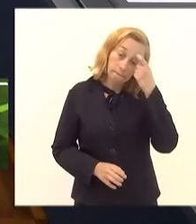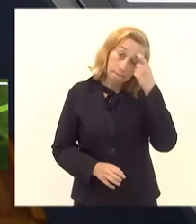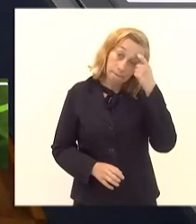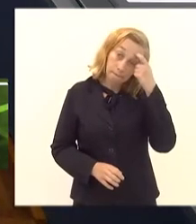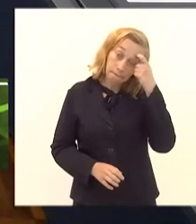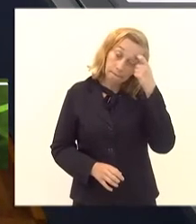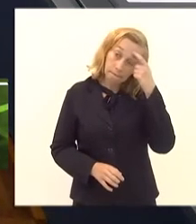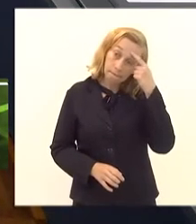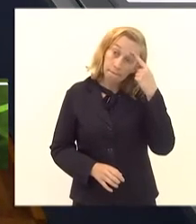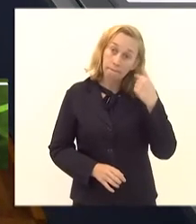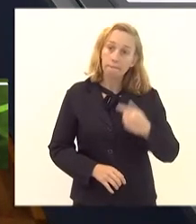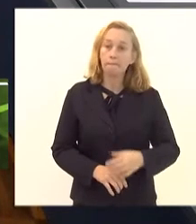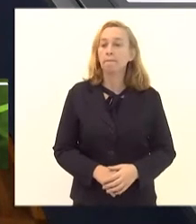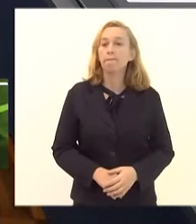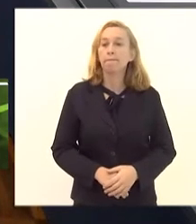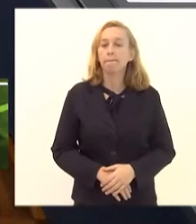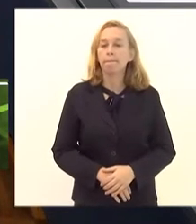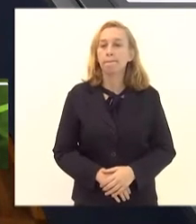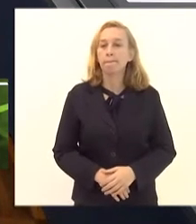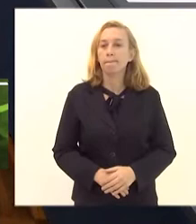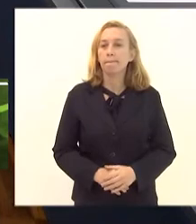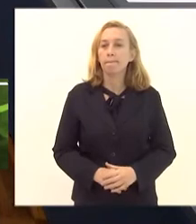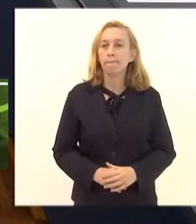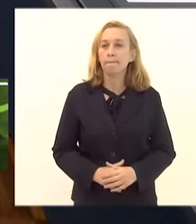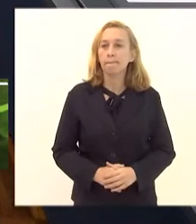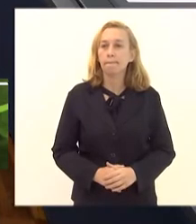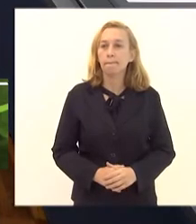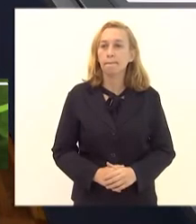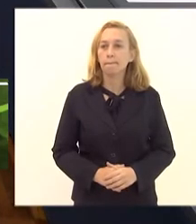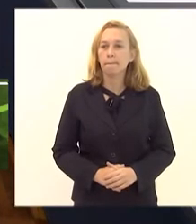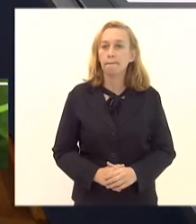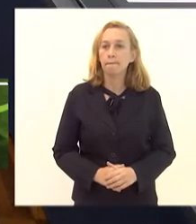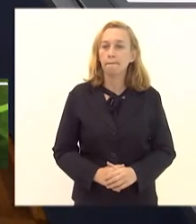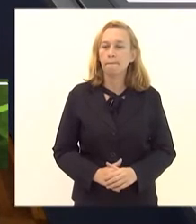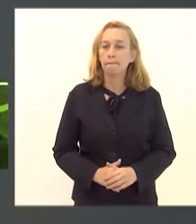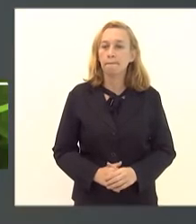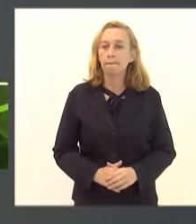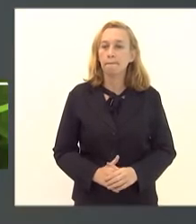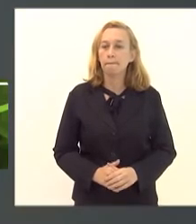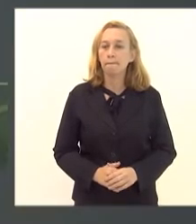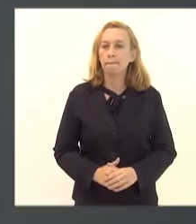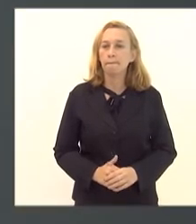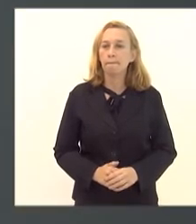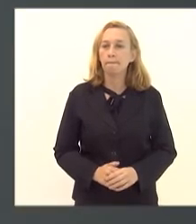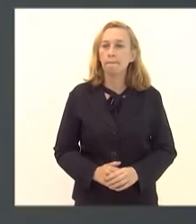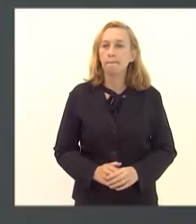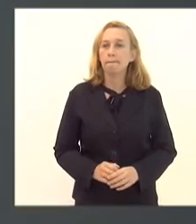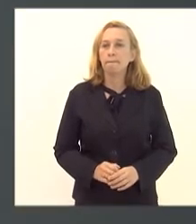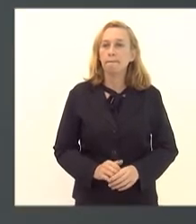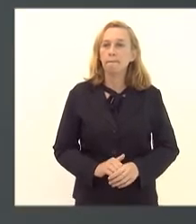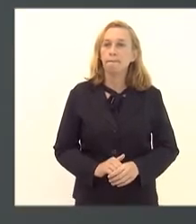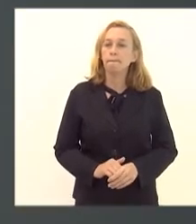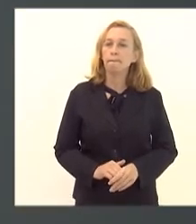gente já mostra. Já começando a execução aí da intervenção no registro.